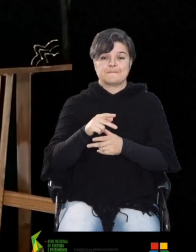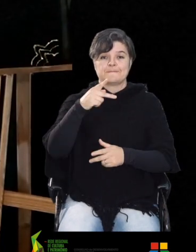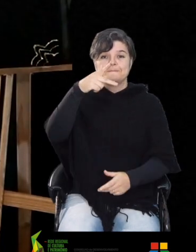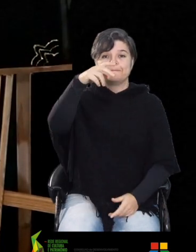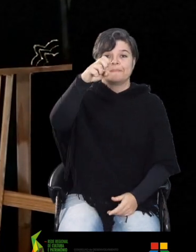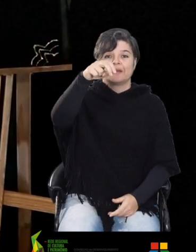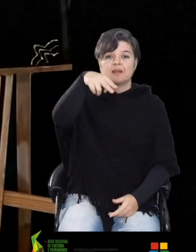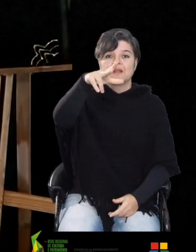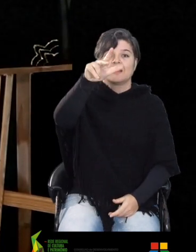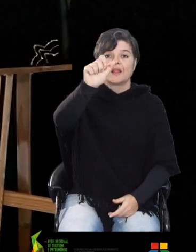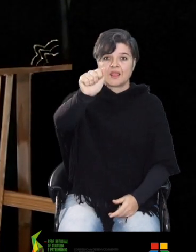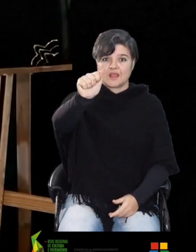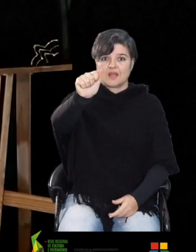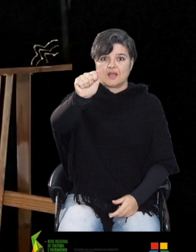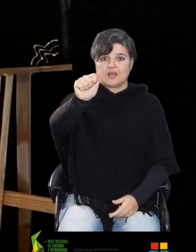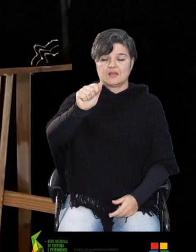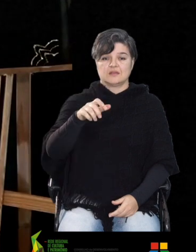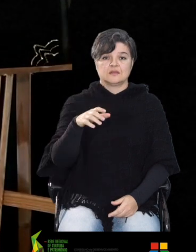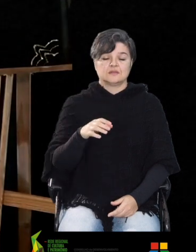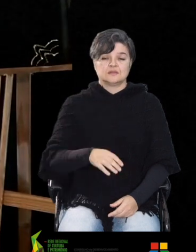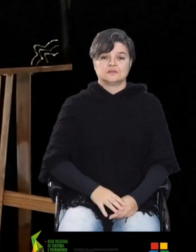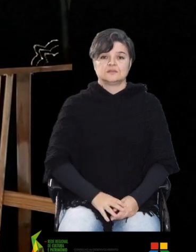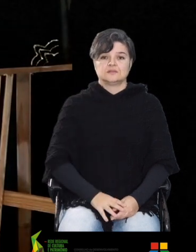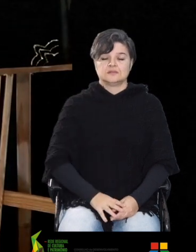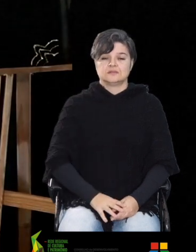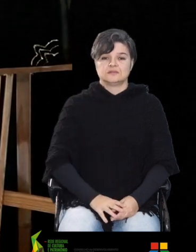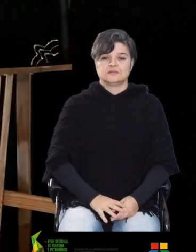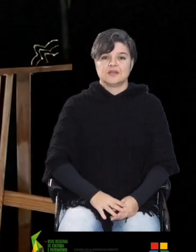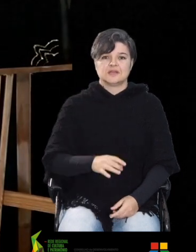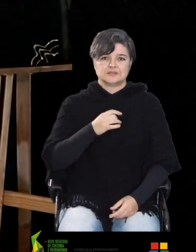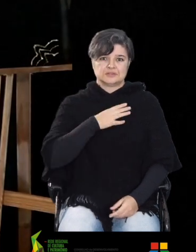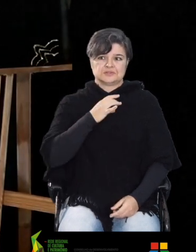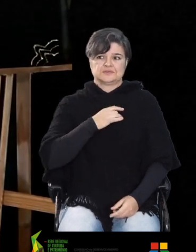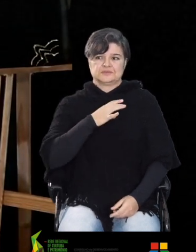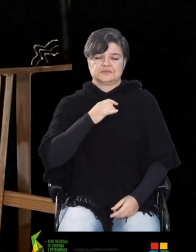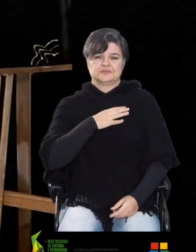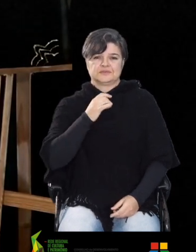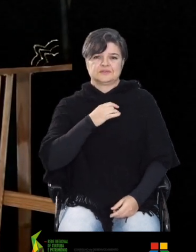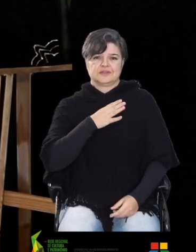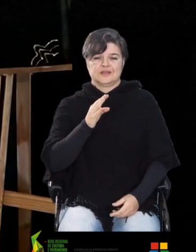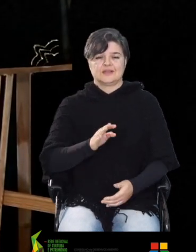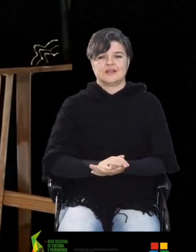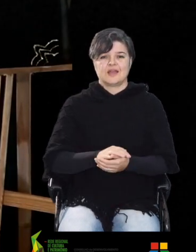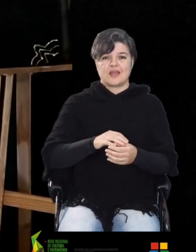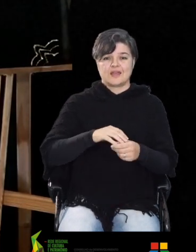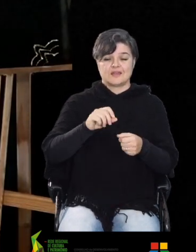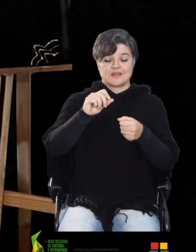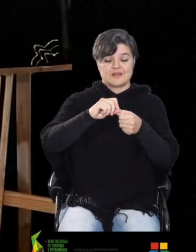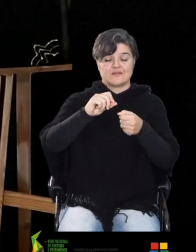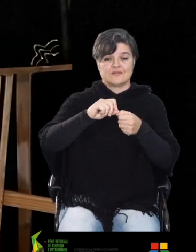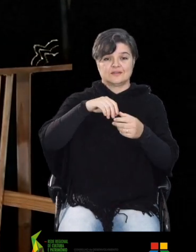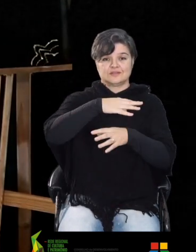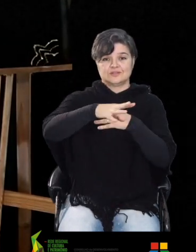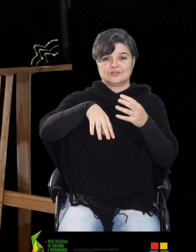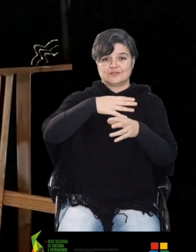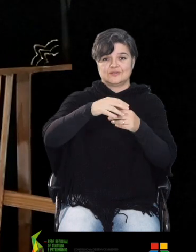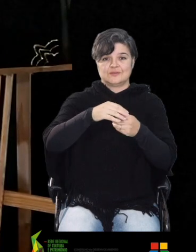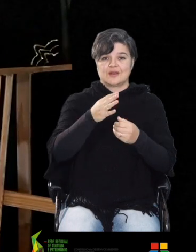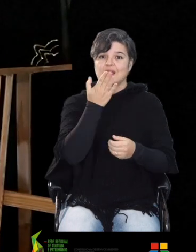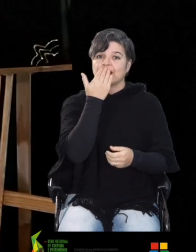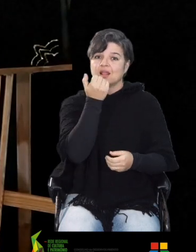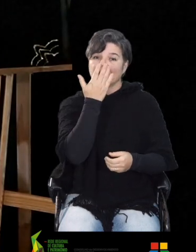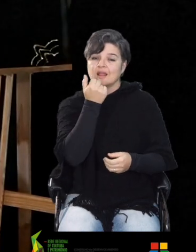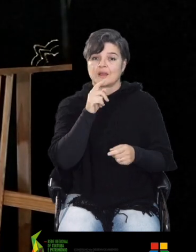de queimar a seja na panela virou mais seus amigos